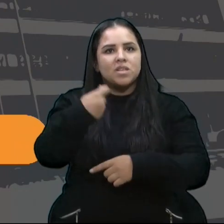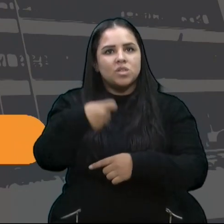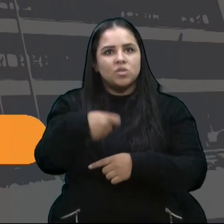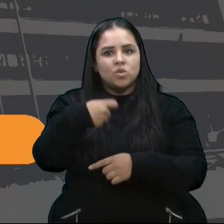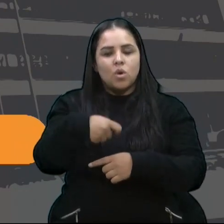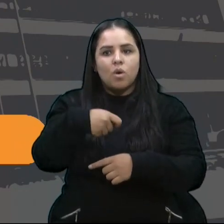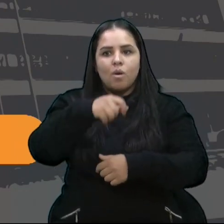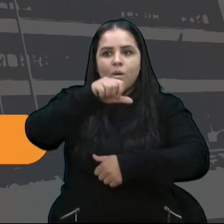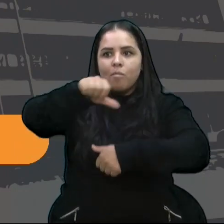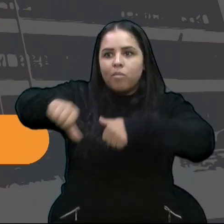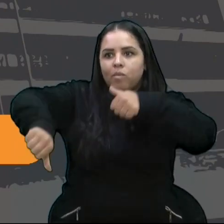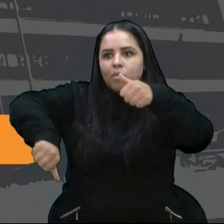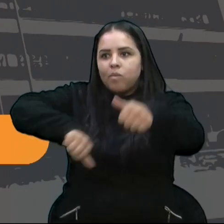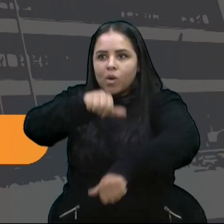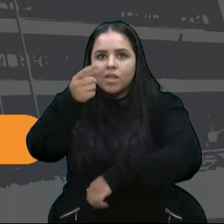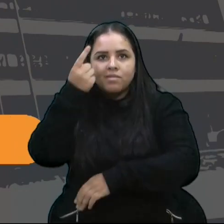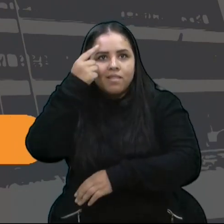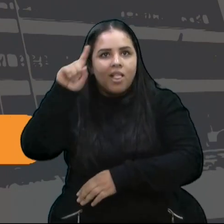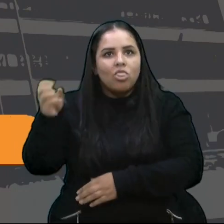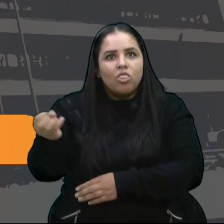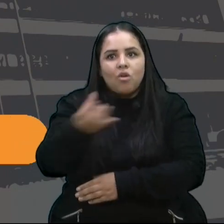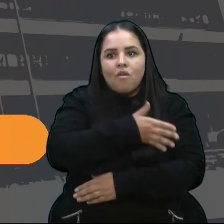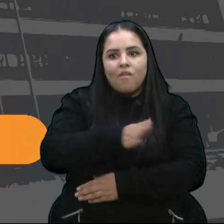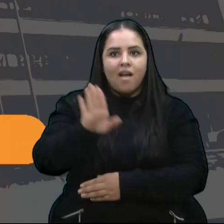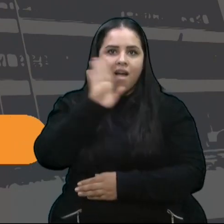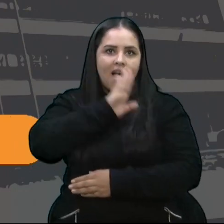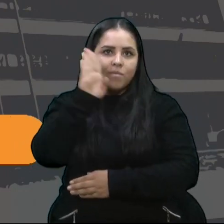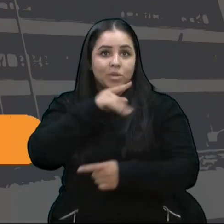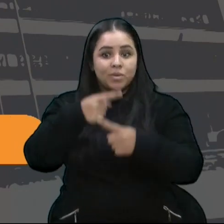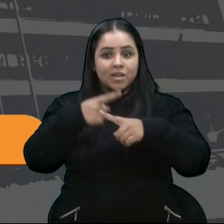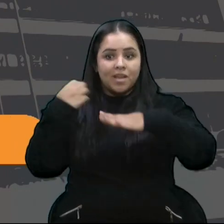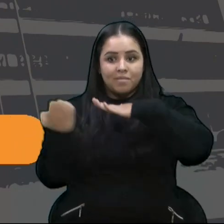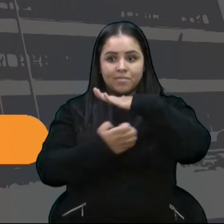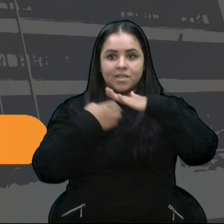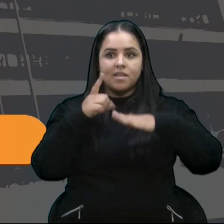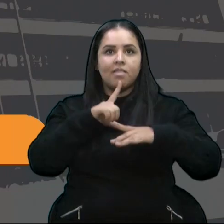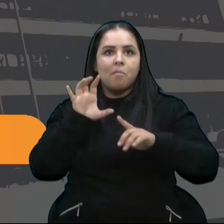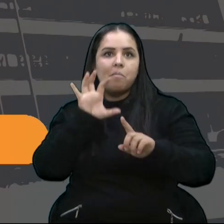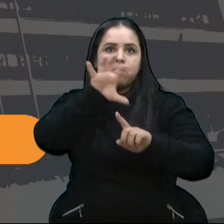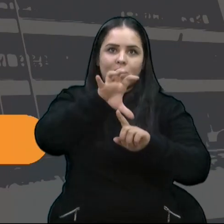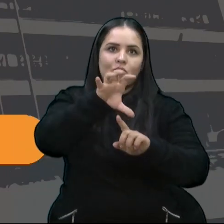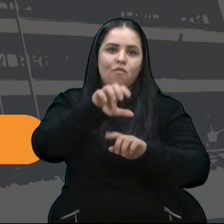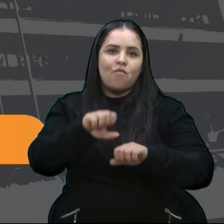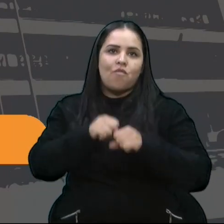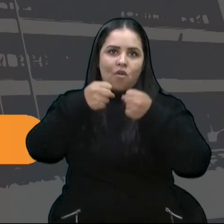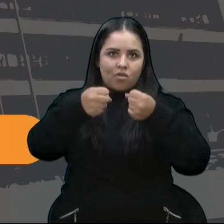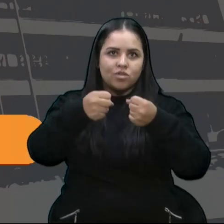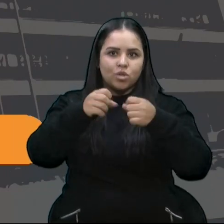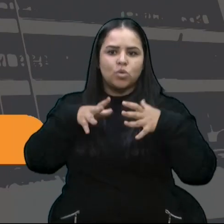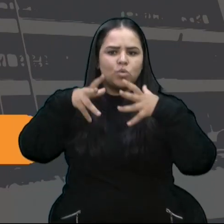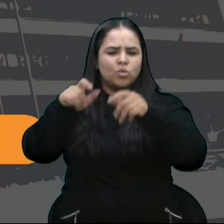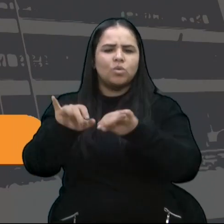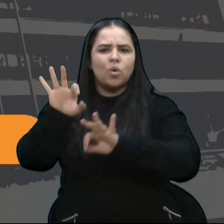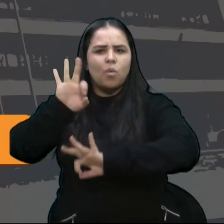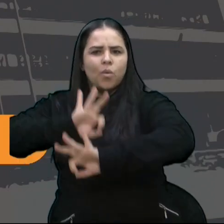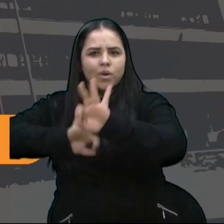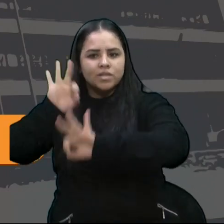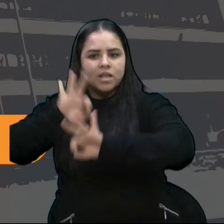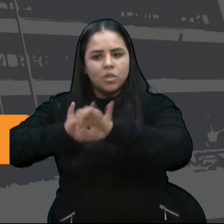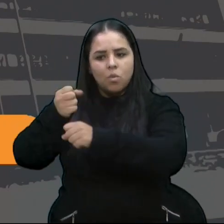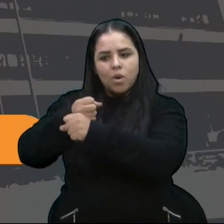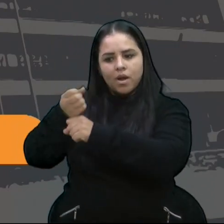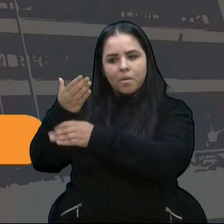nesse período. As empresas passaram por um grande impacto, tudo que a gente tinha planejado para o ano